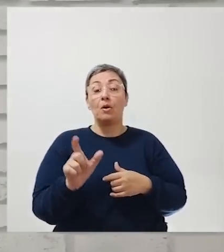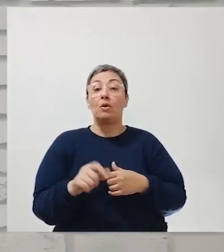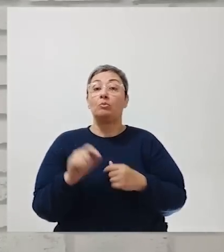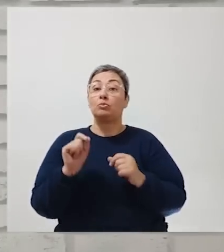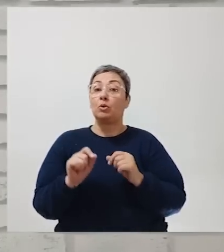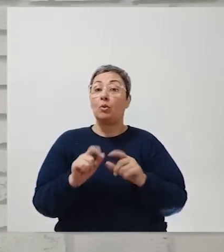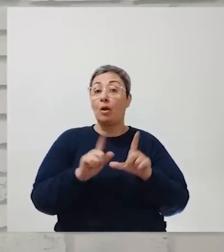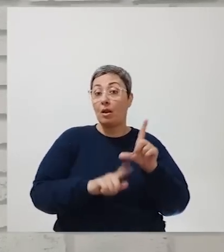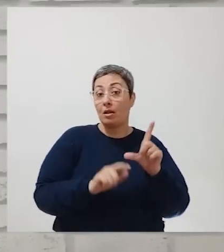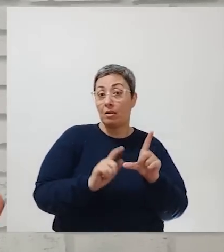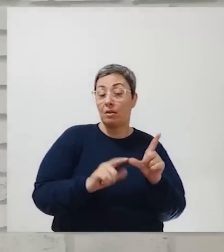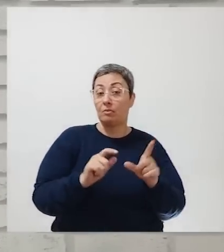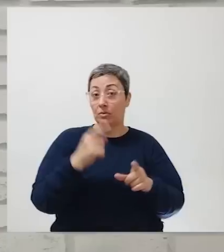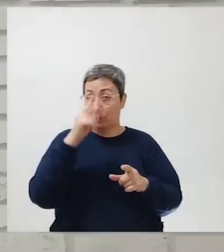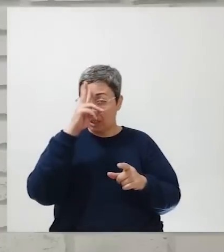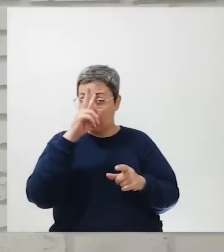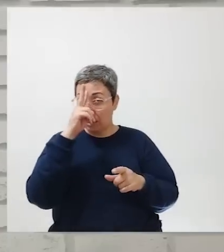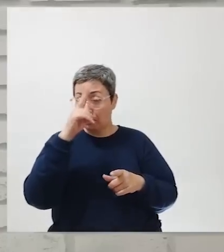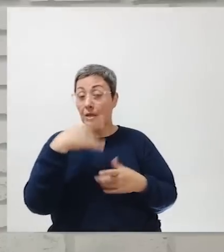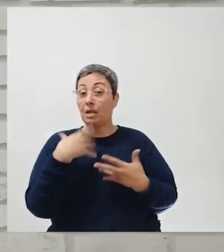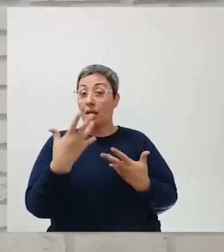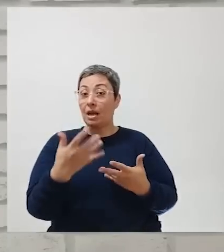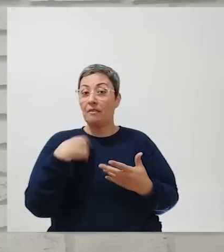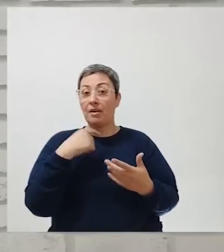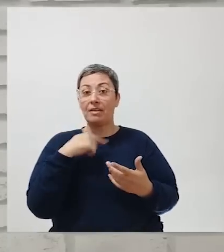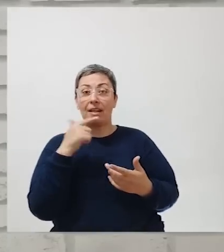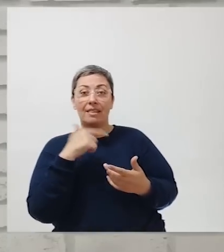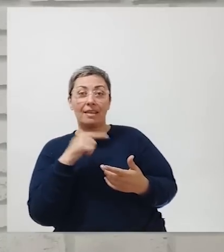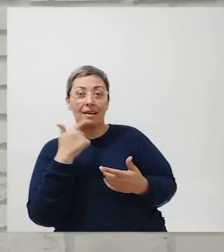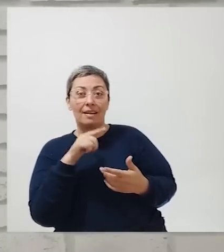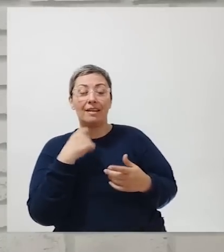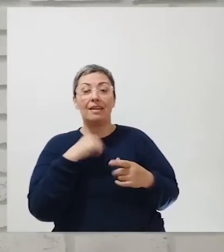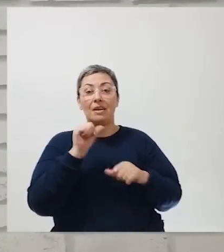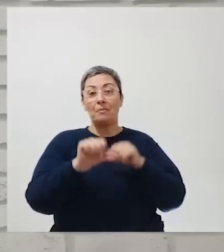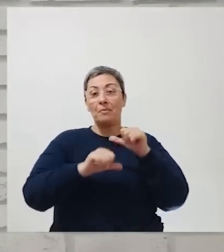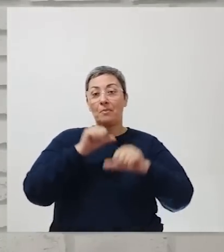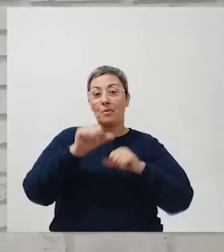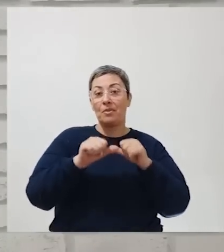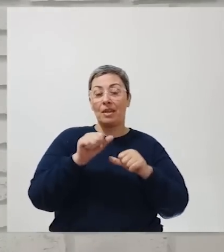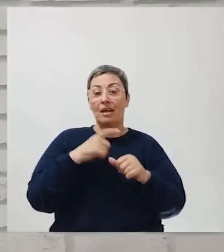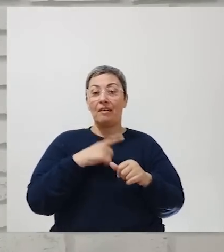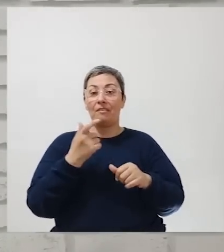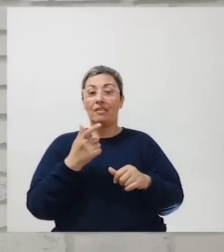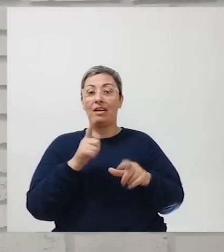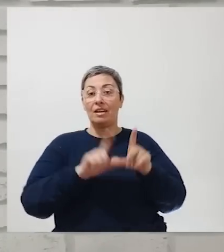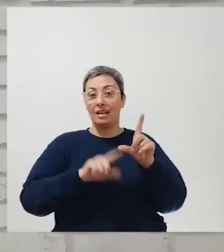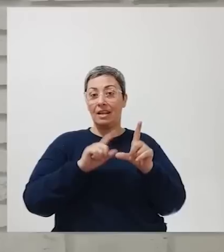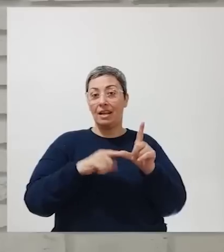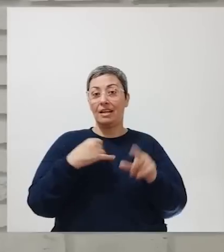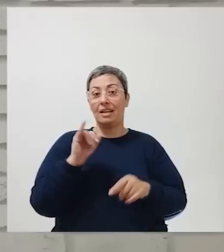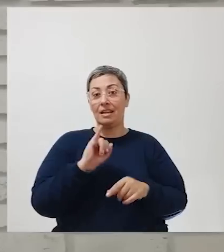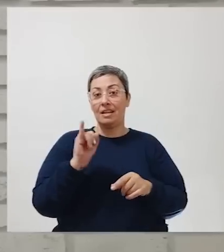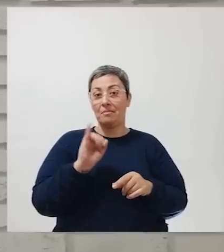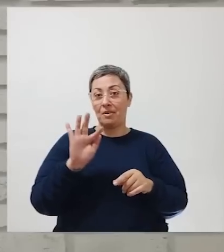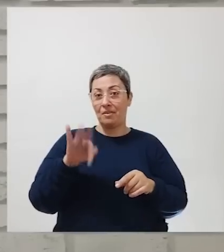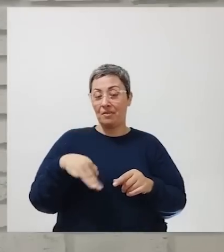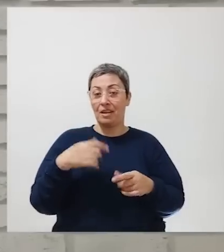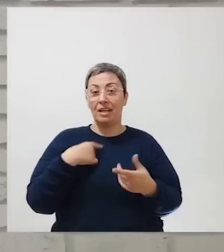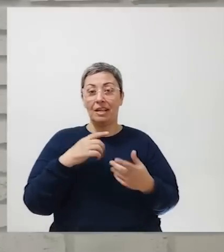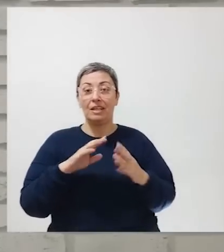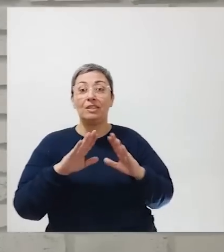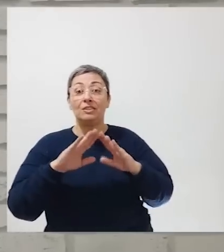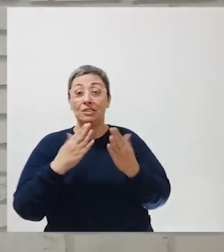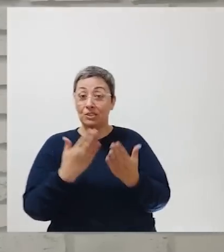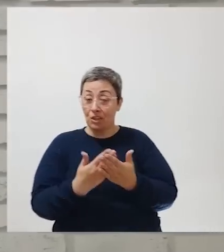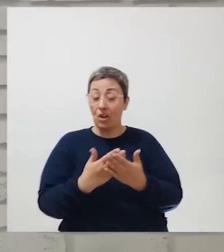palavras, com as letras. Não sei se vocês lembram, mas ele gargalhava quando eu mudava a letra final do nome da irmã dele. E na escola